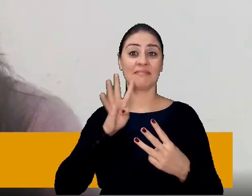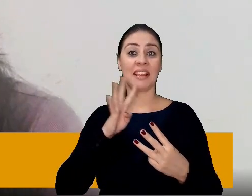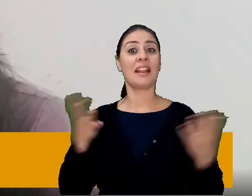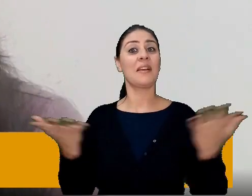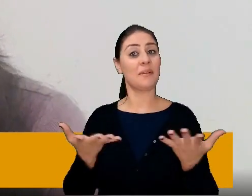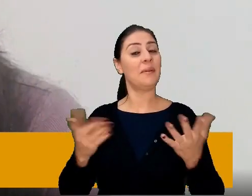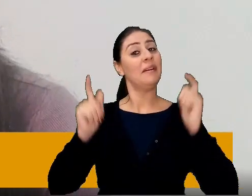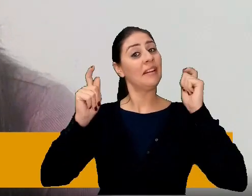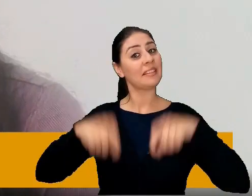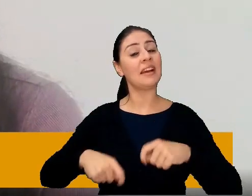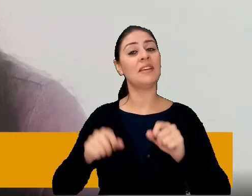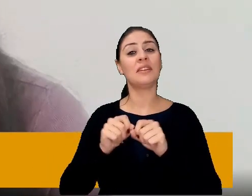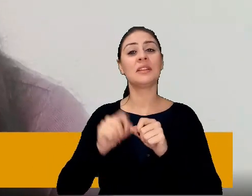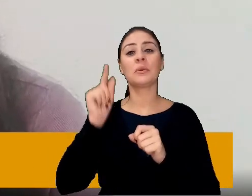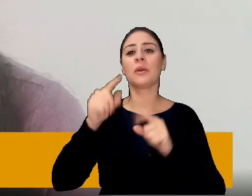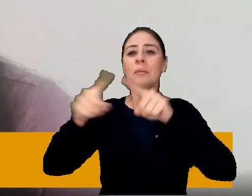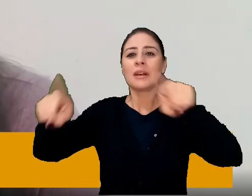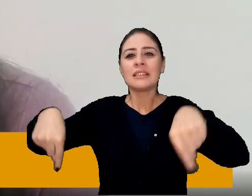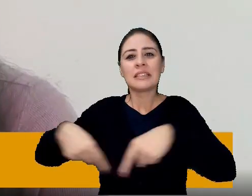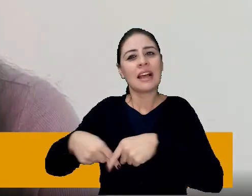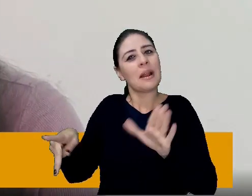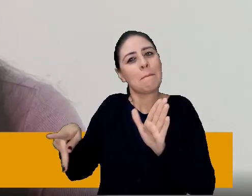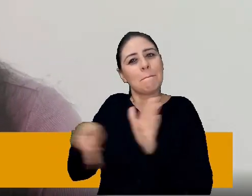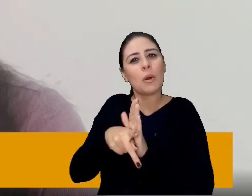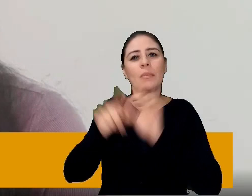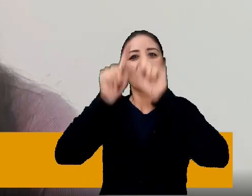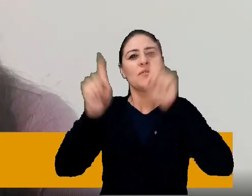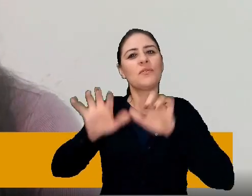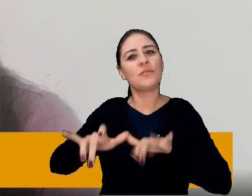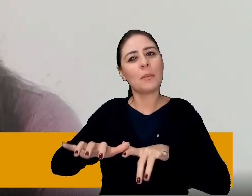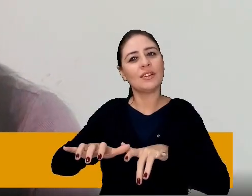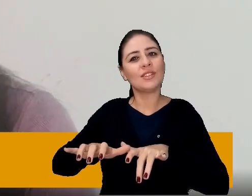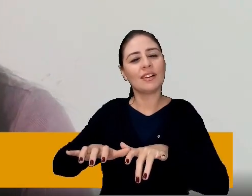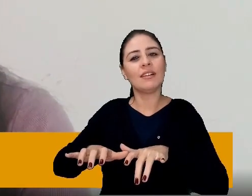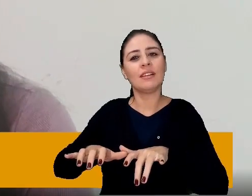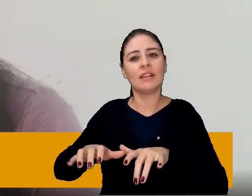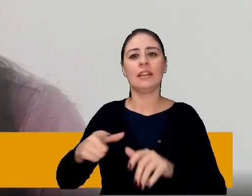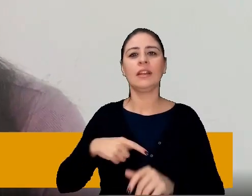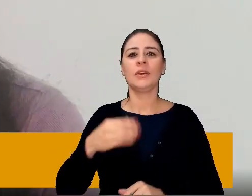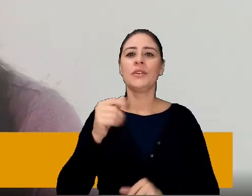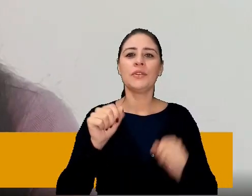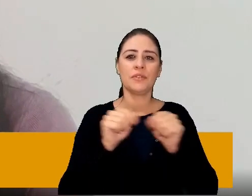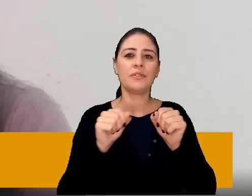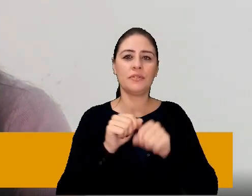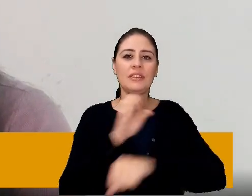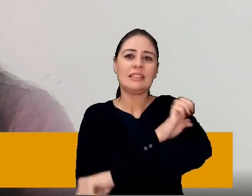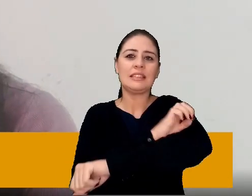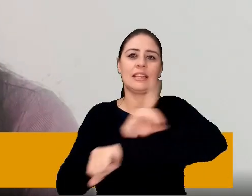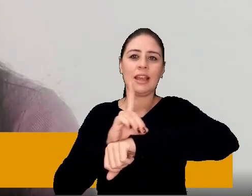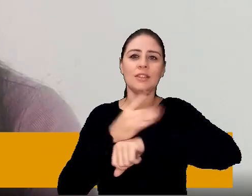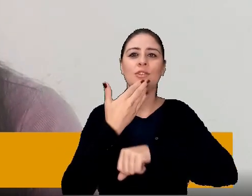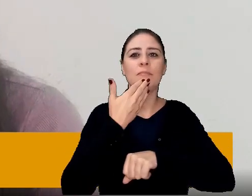4. Aí eu falei assim, legal, agora eu vou fazer um laboratório, um espaço ali, uma salinha de